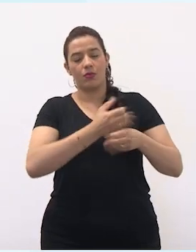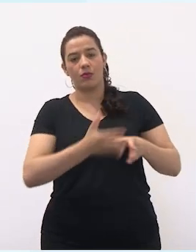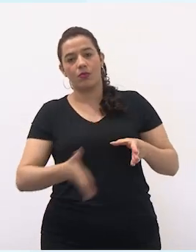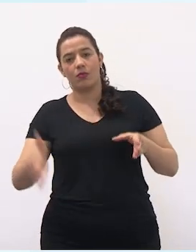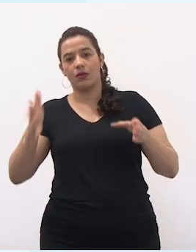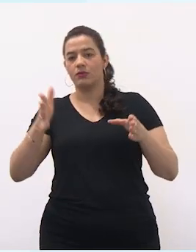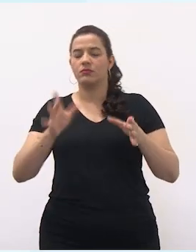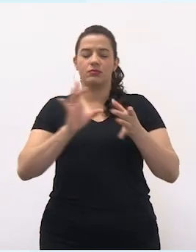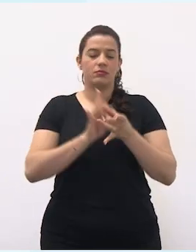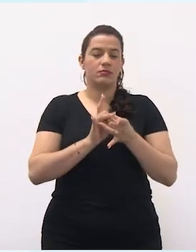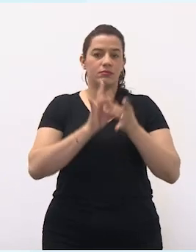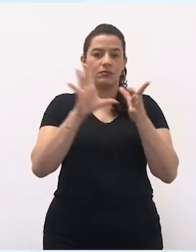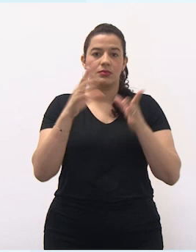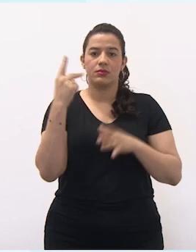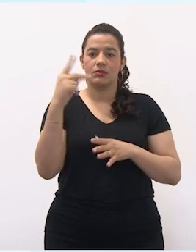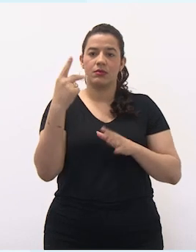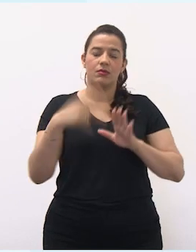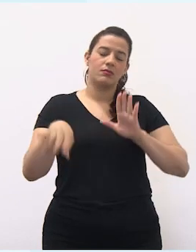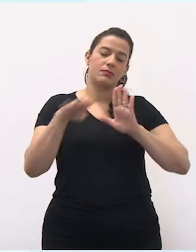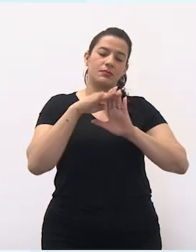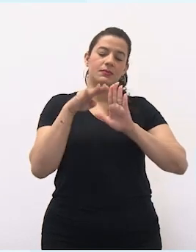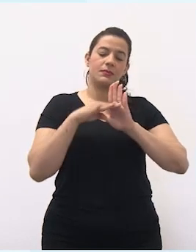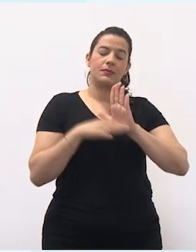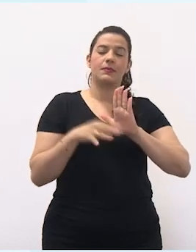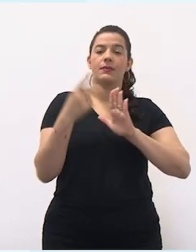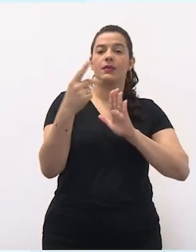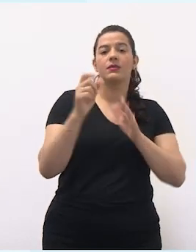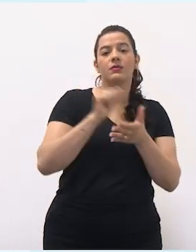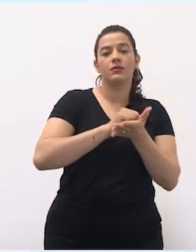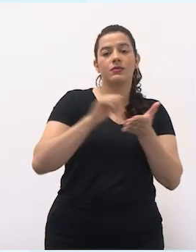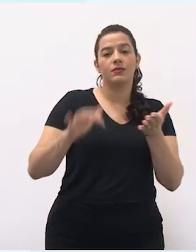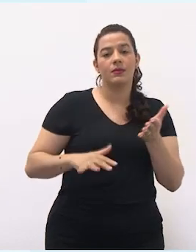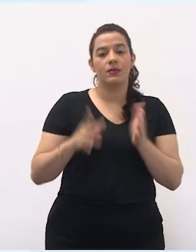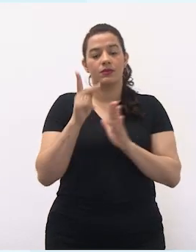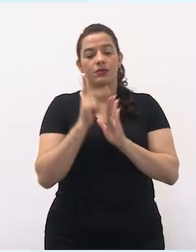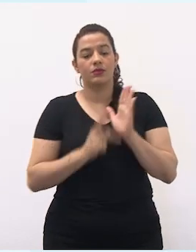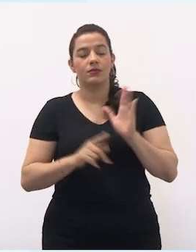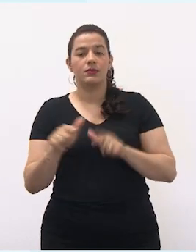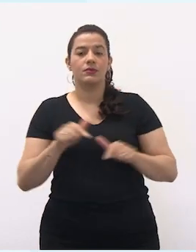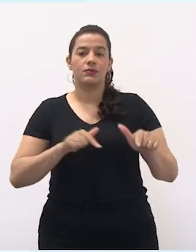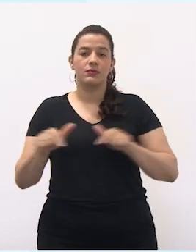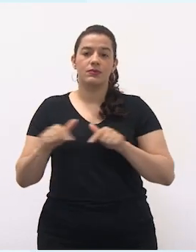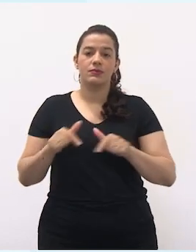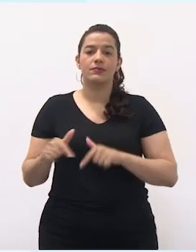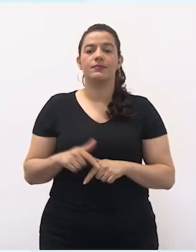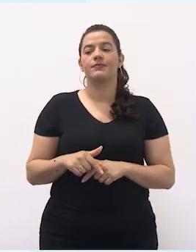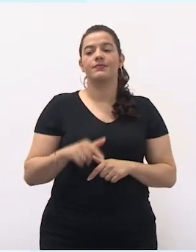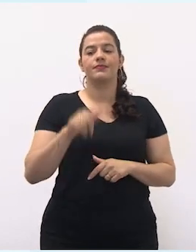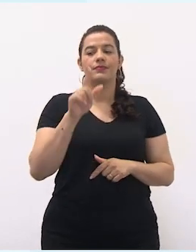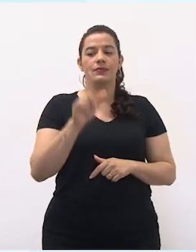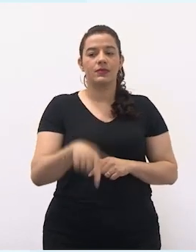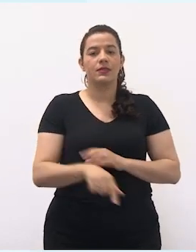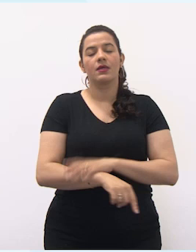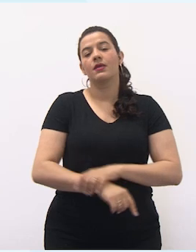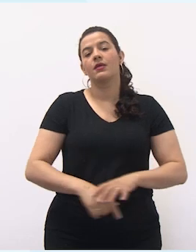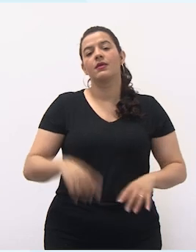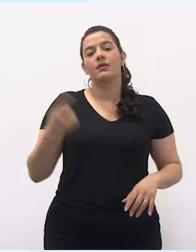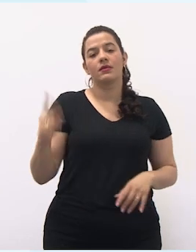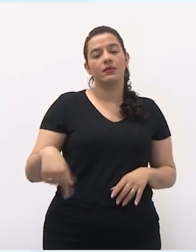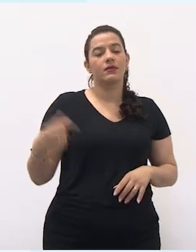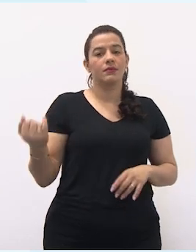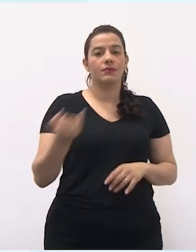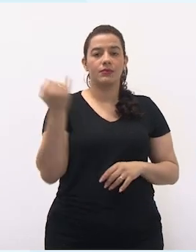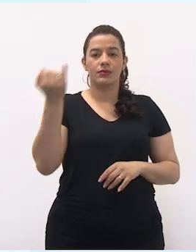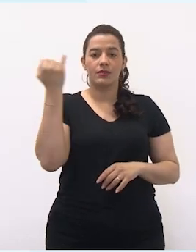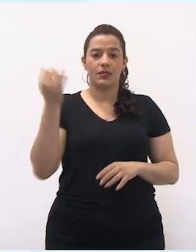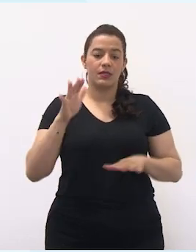vontade, coloquem nos seus cronogramas, nas suas atividades, nos seus planos de trabalho, porque é importante, não precisa ter assim, uma